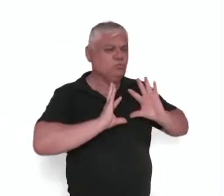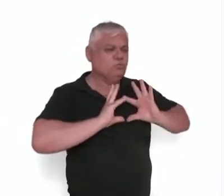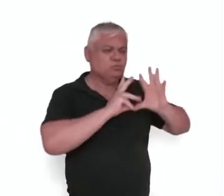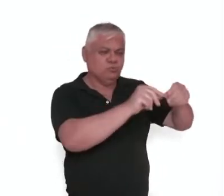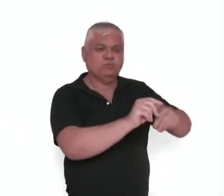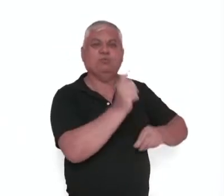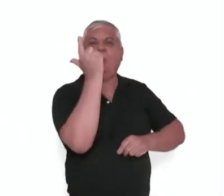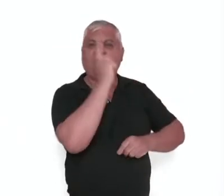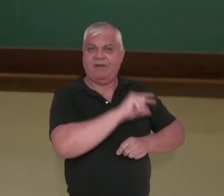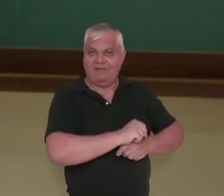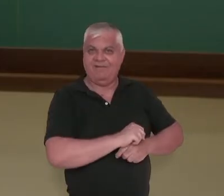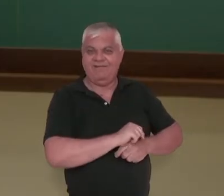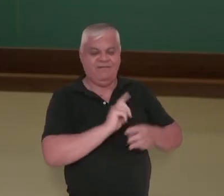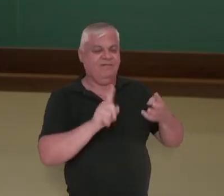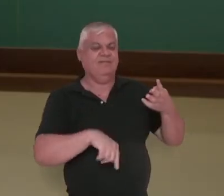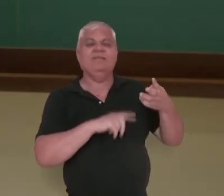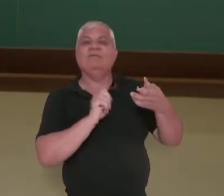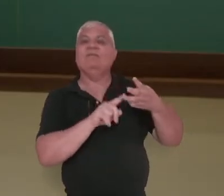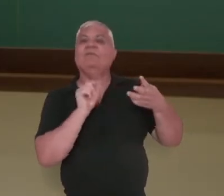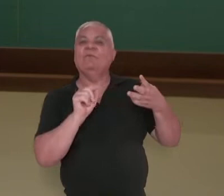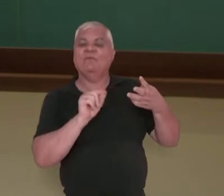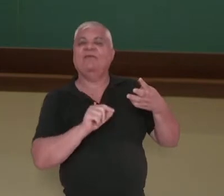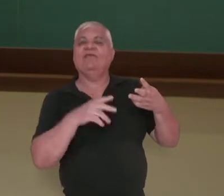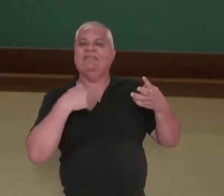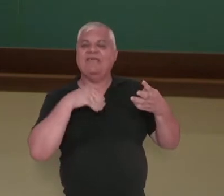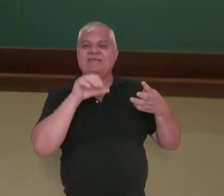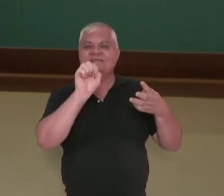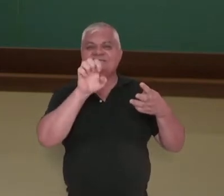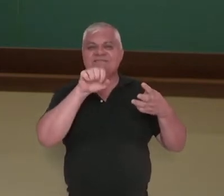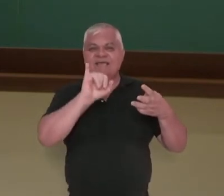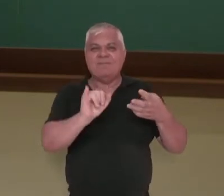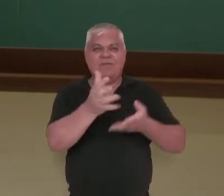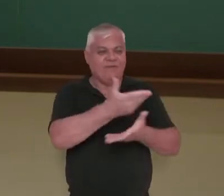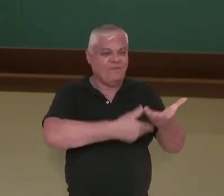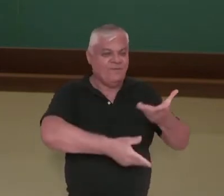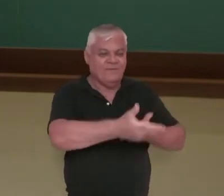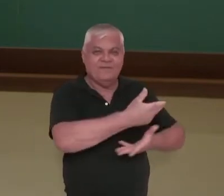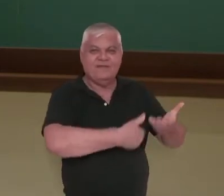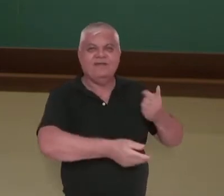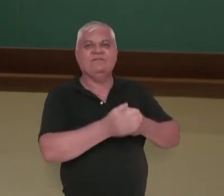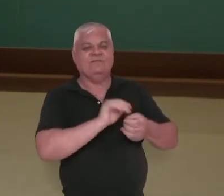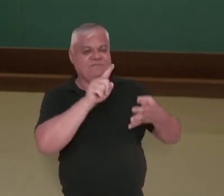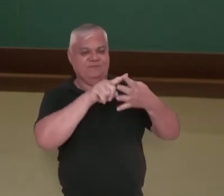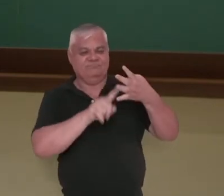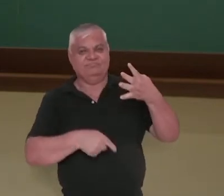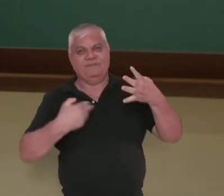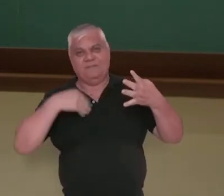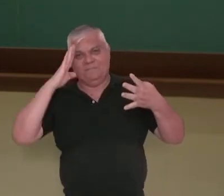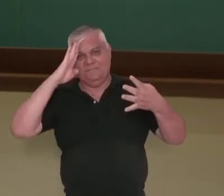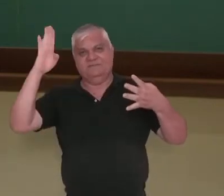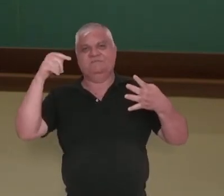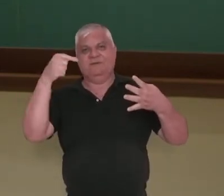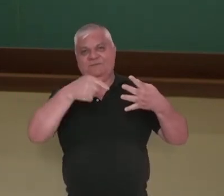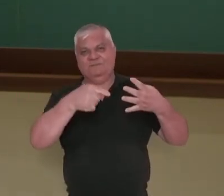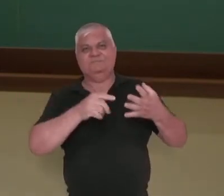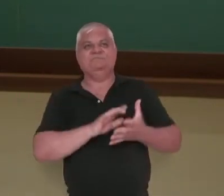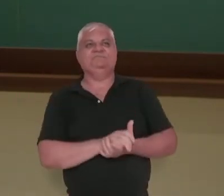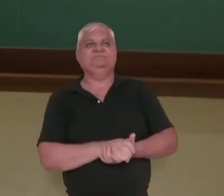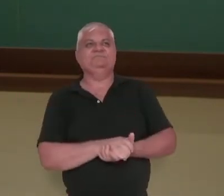semi-cooperativos. Dentre eles, depois nós identificamos vários outros, mas os tópicos principais são esses 4.